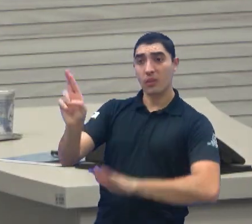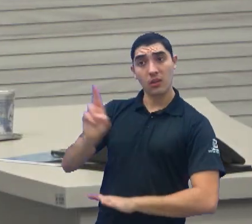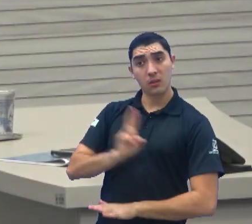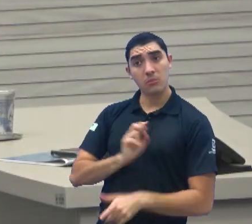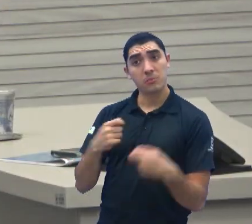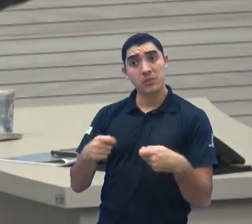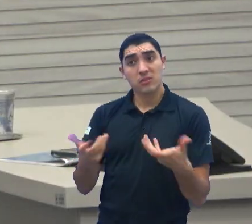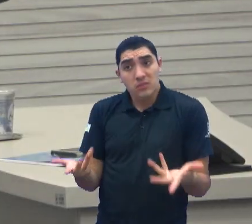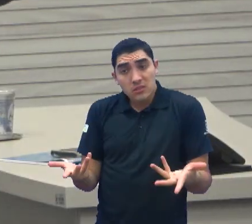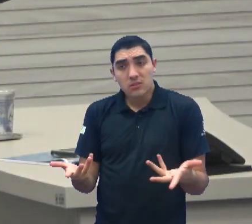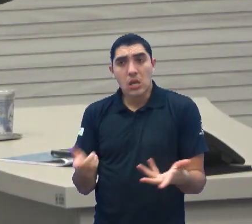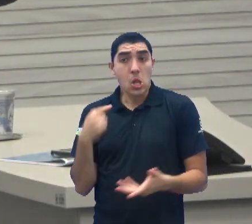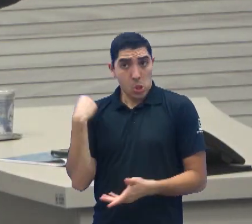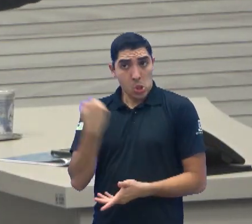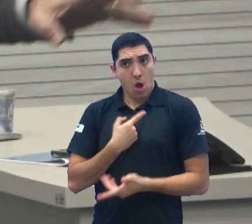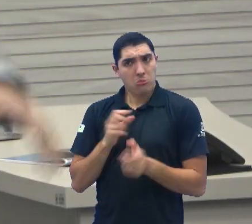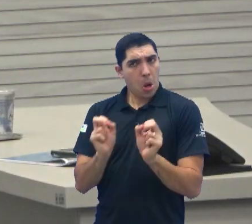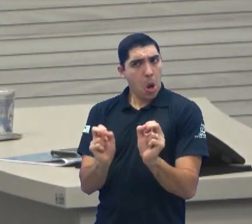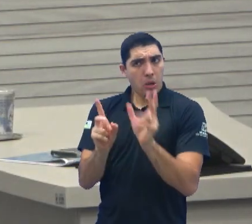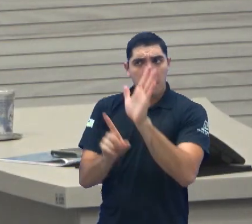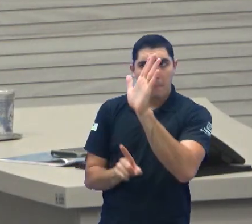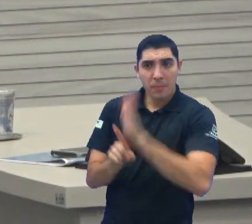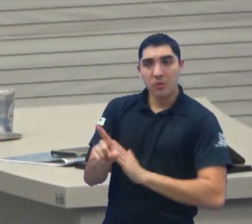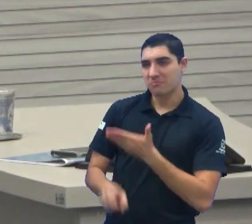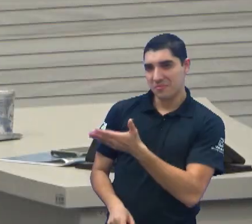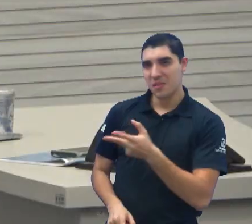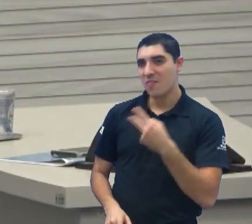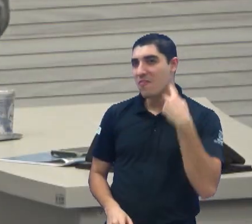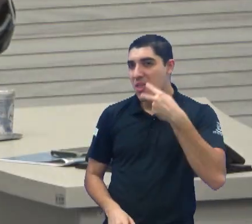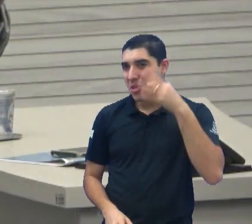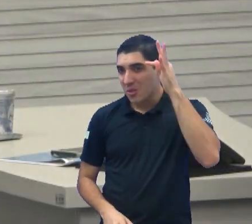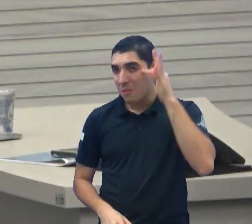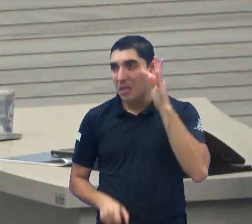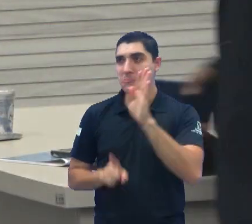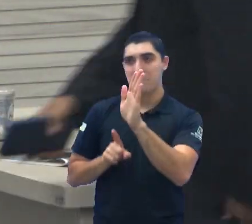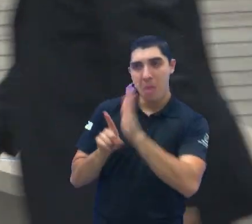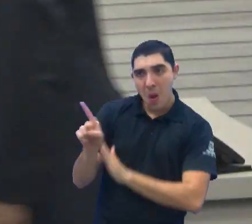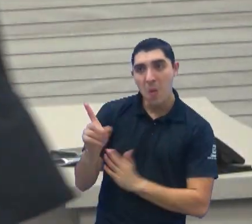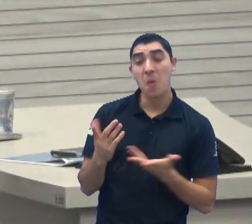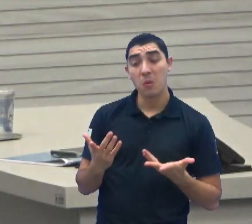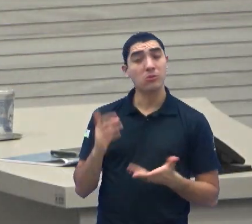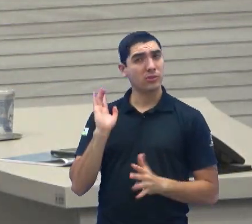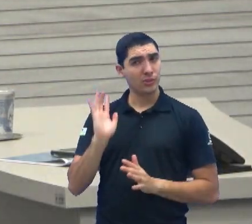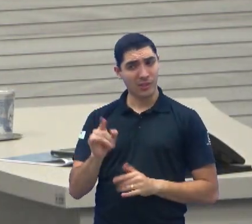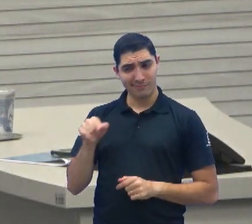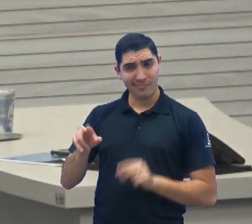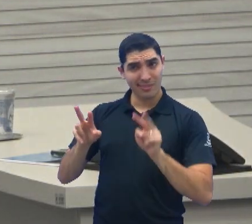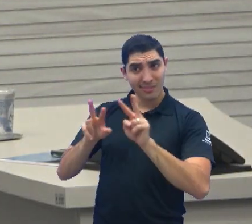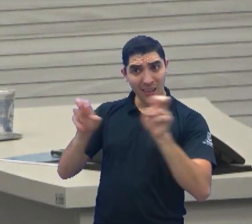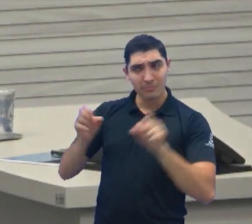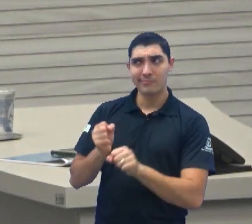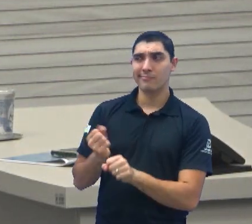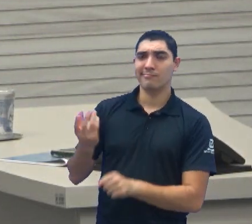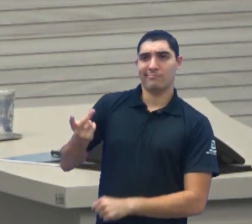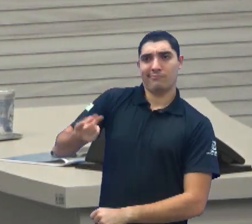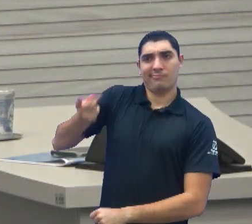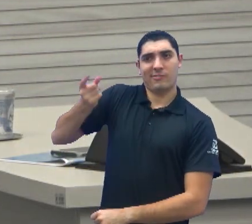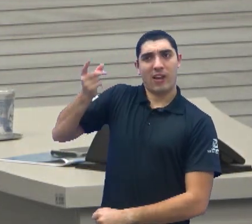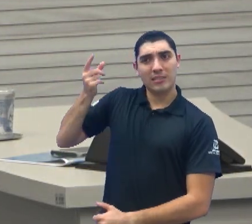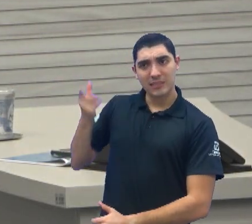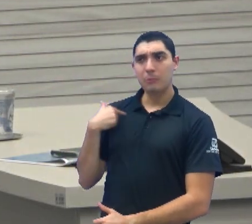gente indaga, né? O vereador Tomás indagou agora, a gente já vem com esse assunto há muitos anos, mas o que